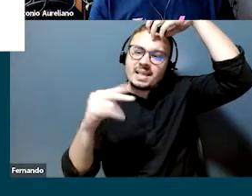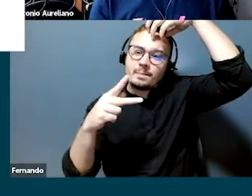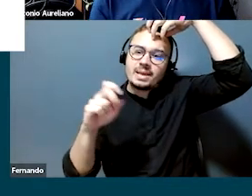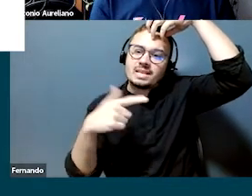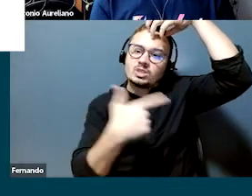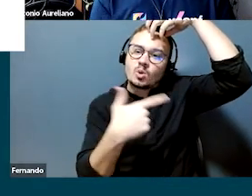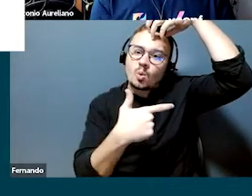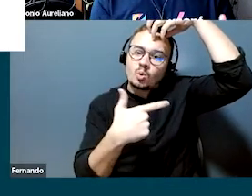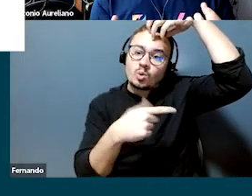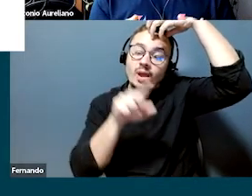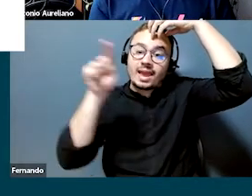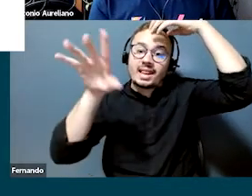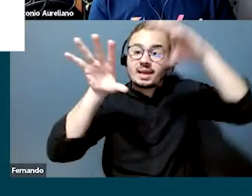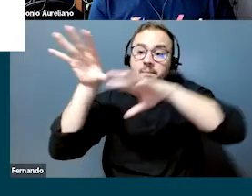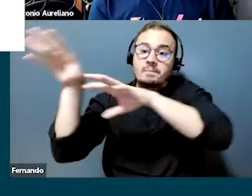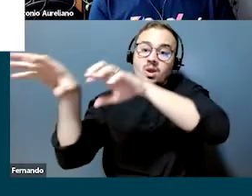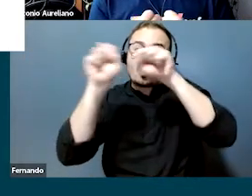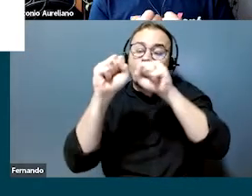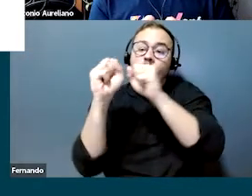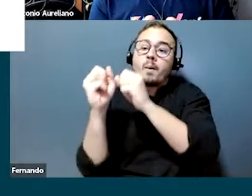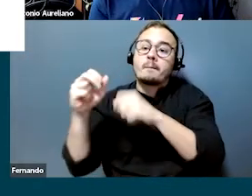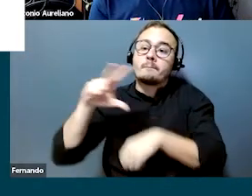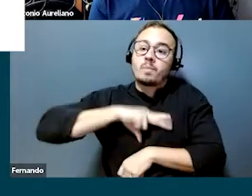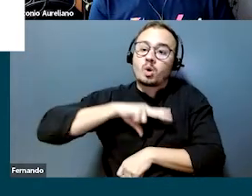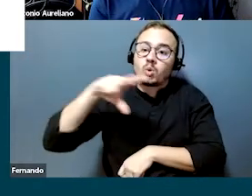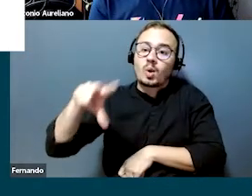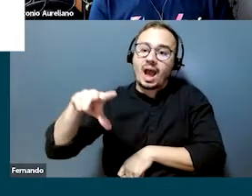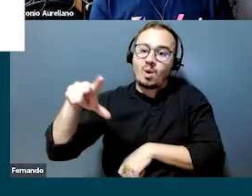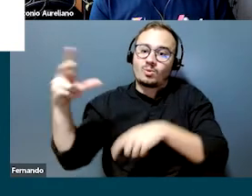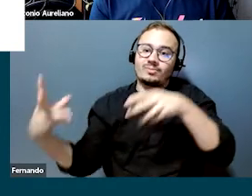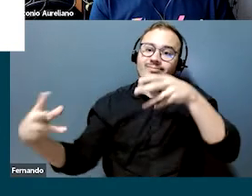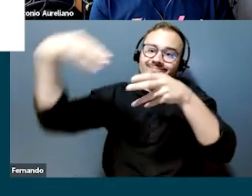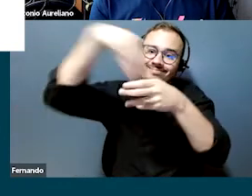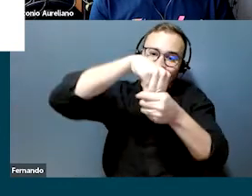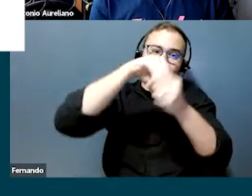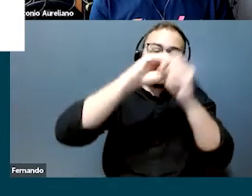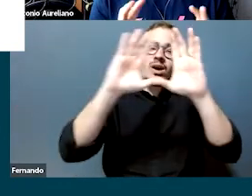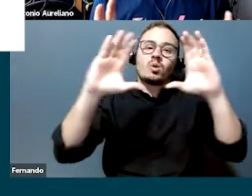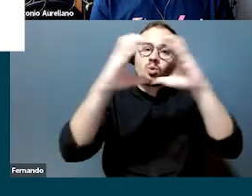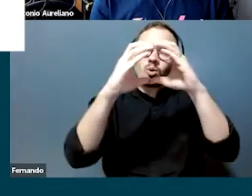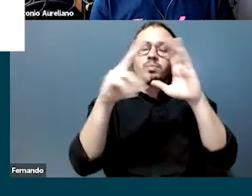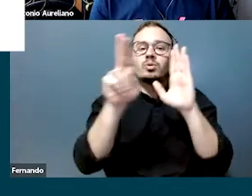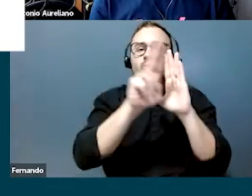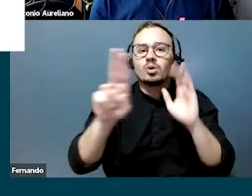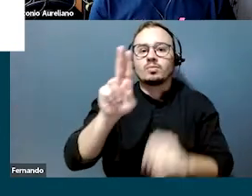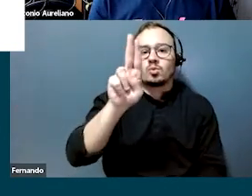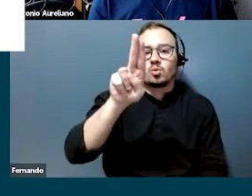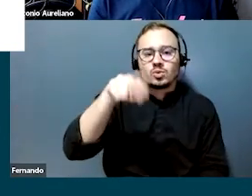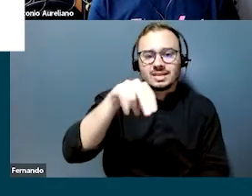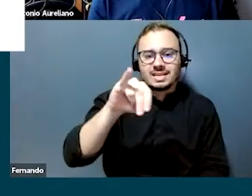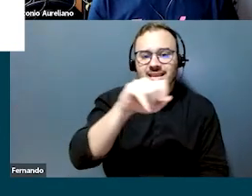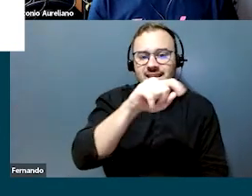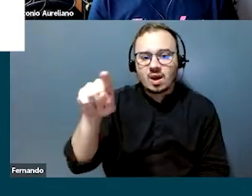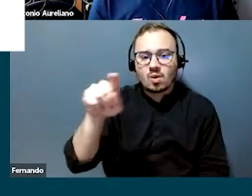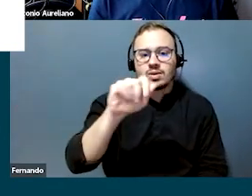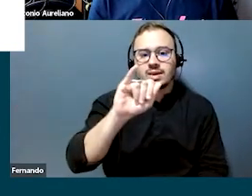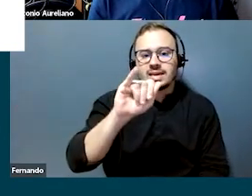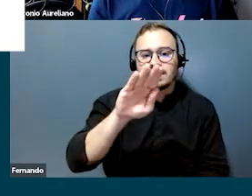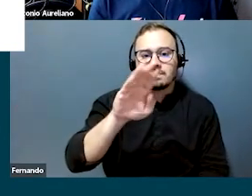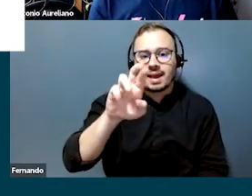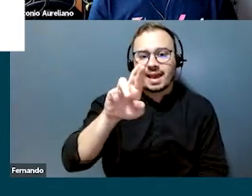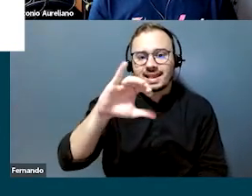incorporou Portugal e trouxe Portugal para os domínios espanhóis e todos os domínios portugueses, criando a União Ibérica. Isso trouxe